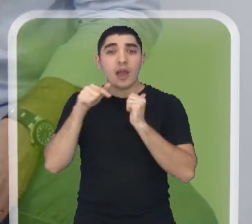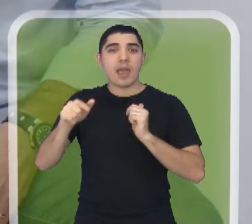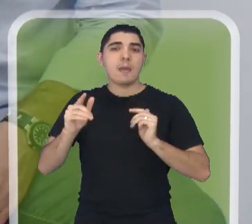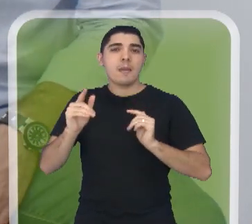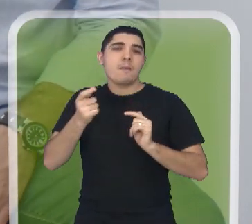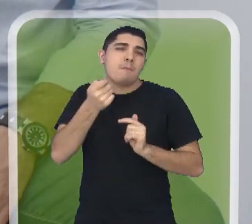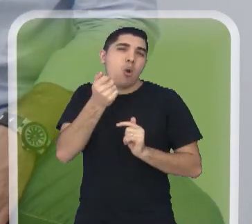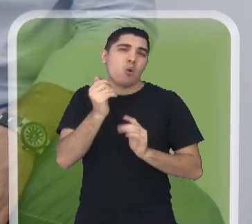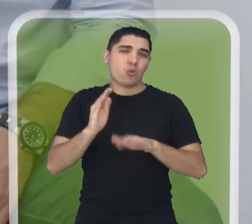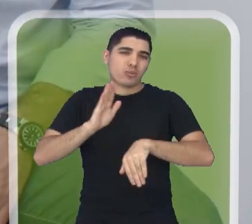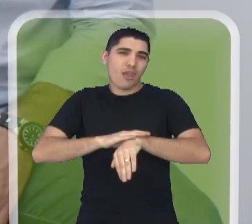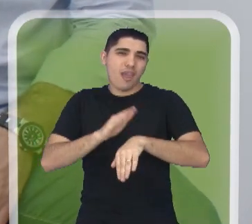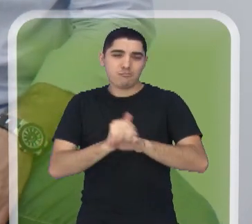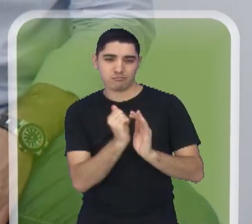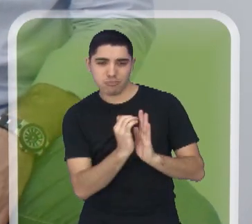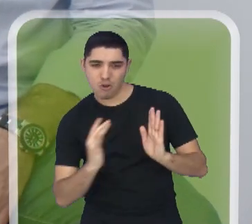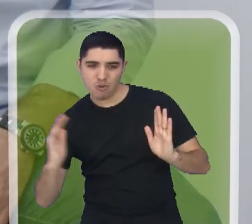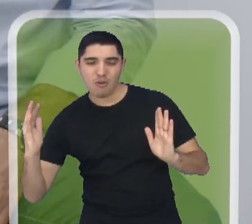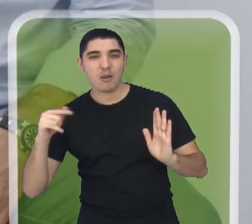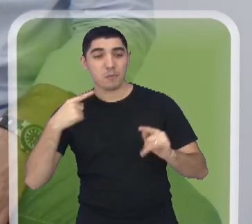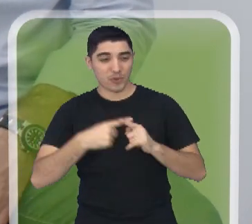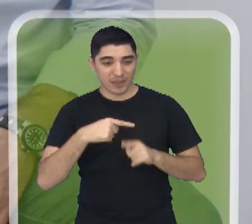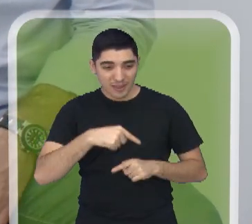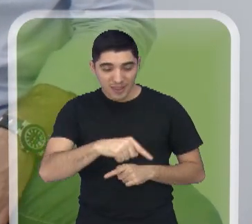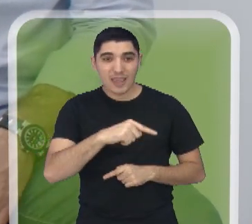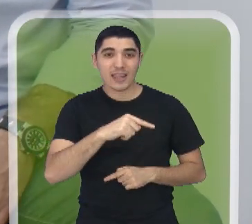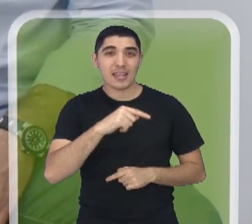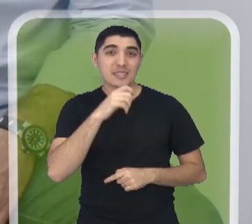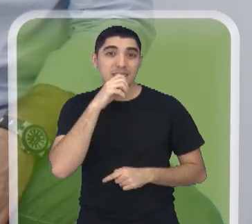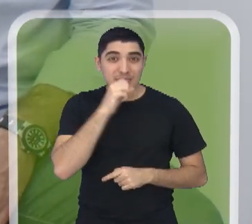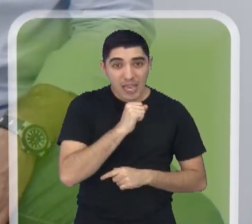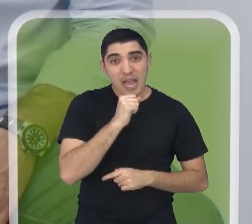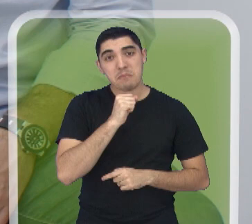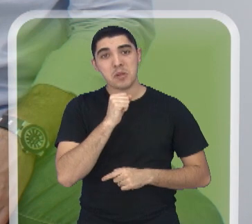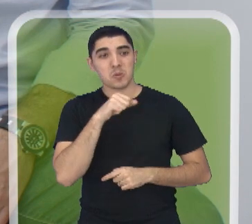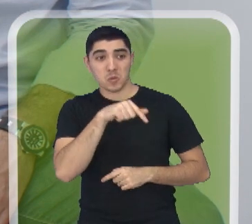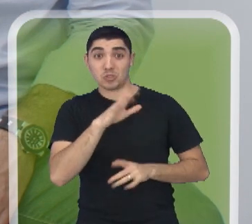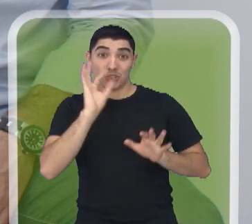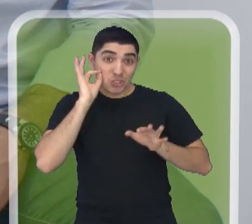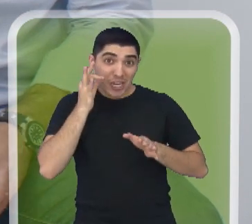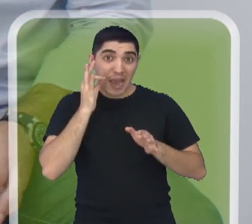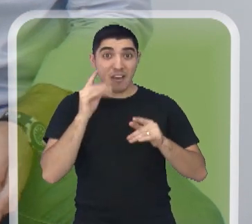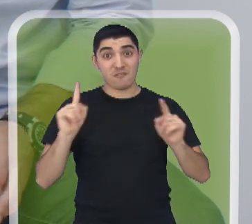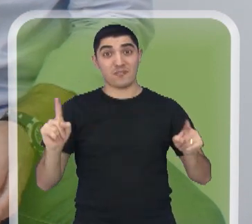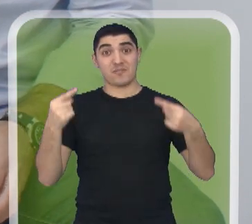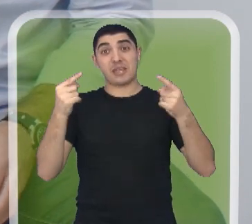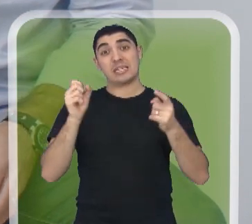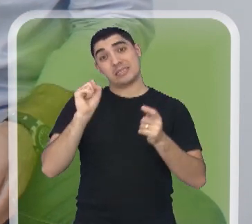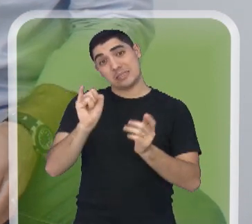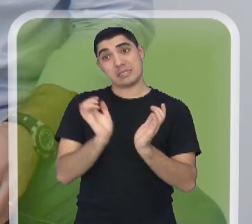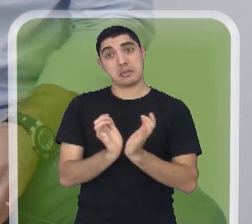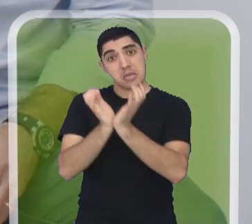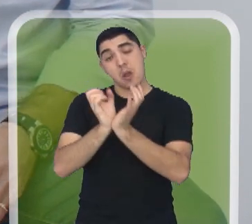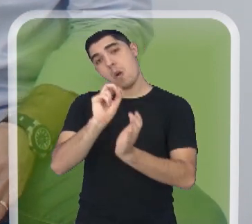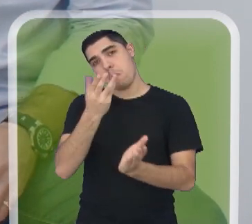aí desse final de semana para o título, comemorando o título ou não, mas, enfim, mesmo que não comemore o título, já tem um acesso nas mãos,